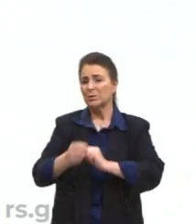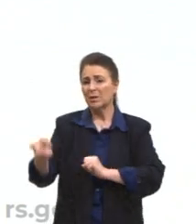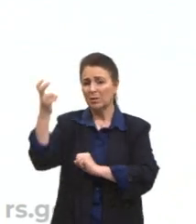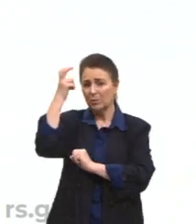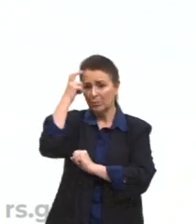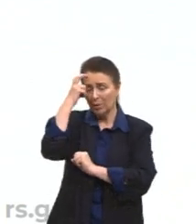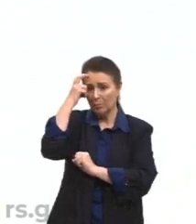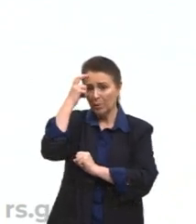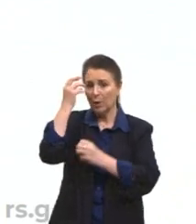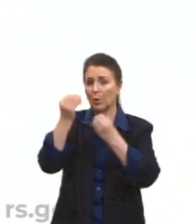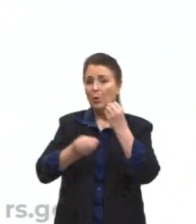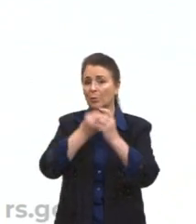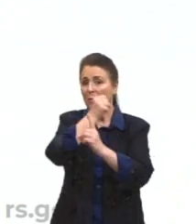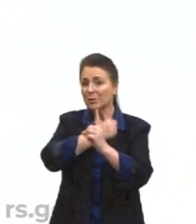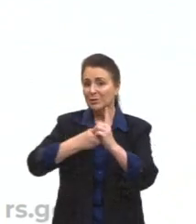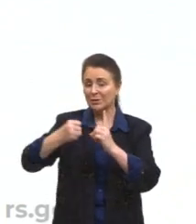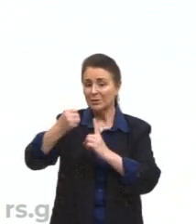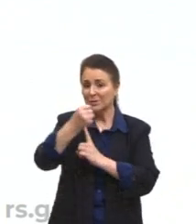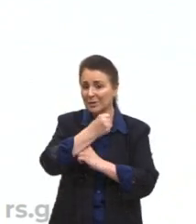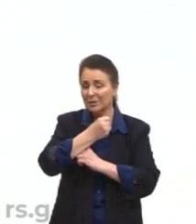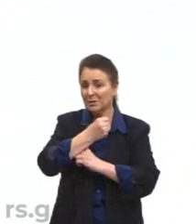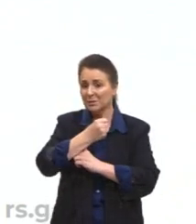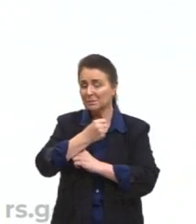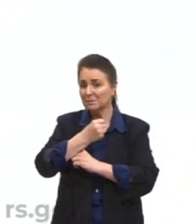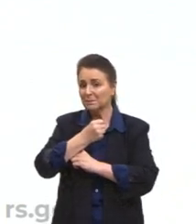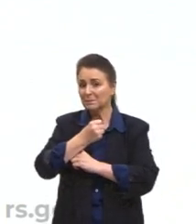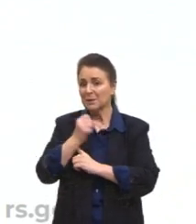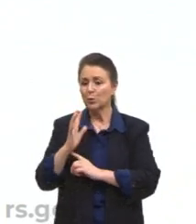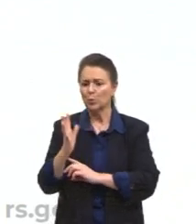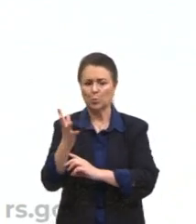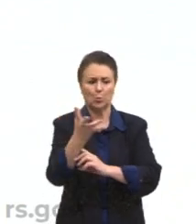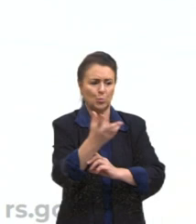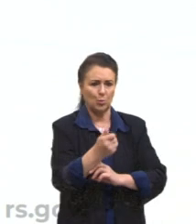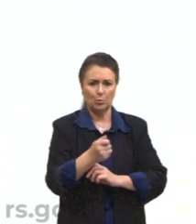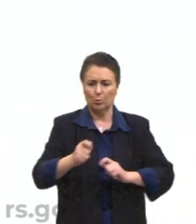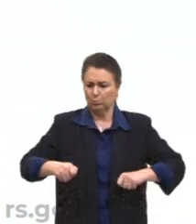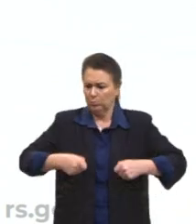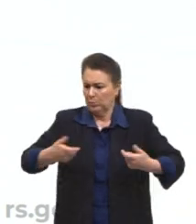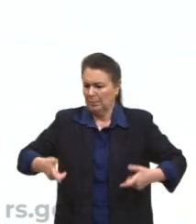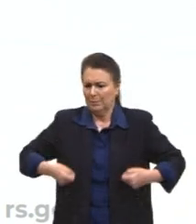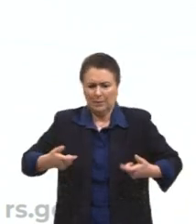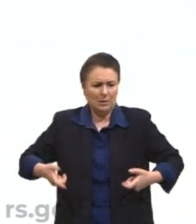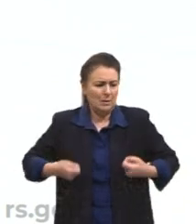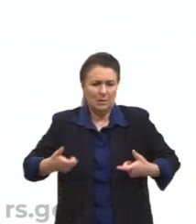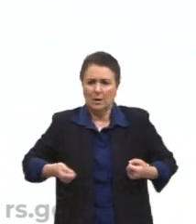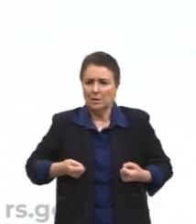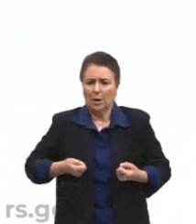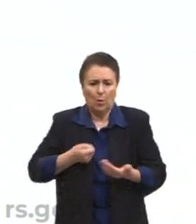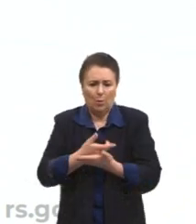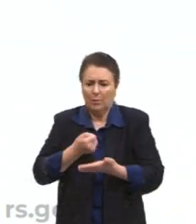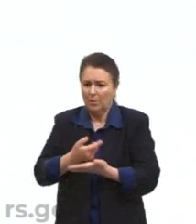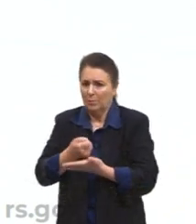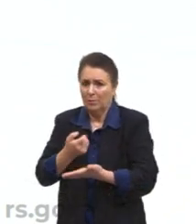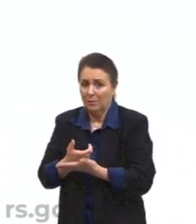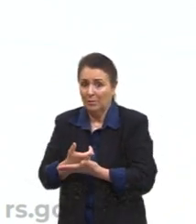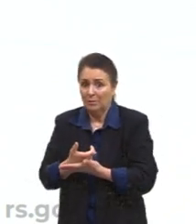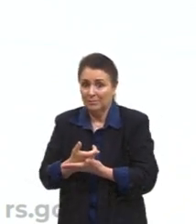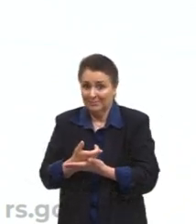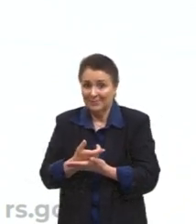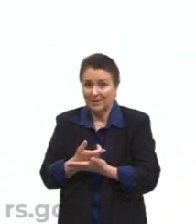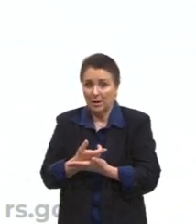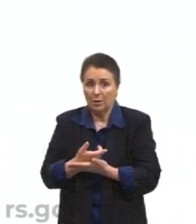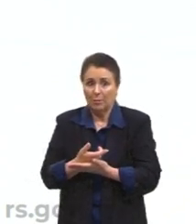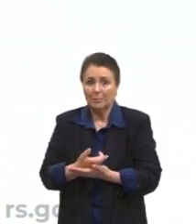a sociedade de consumo consumismo rápido né consumirmos Muito a questão do consumo com fetiche